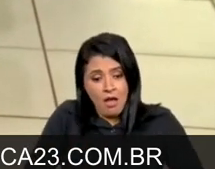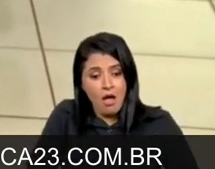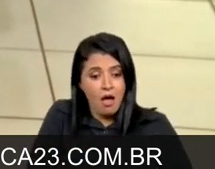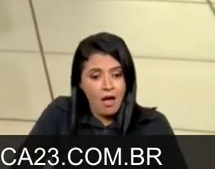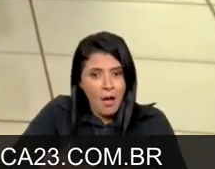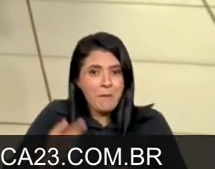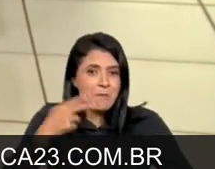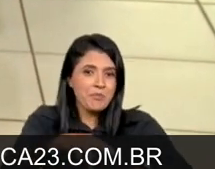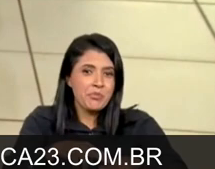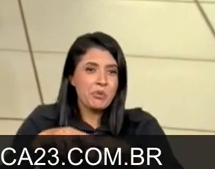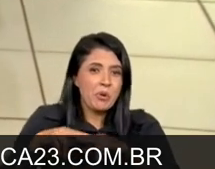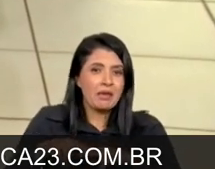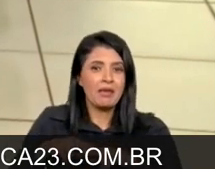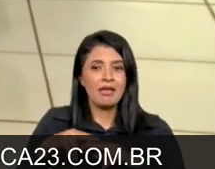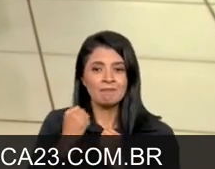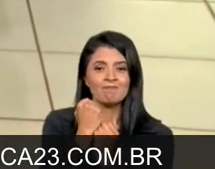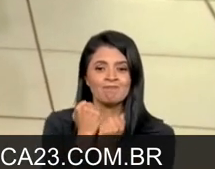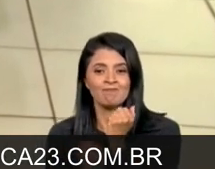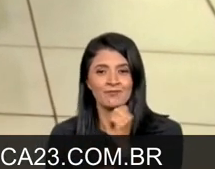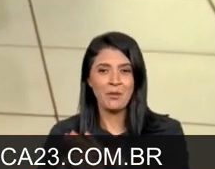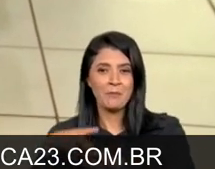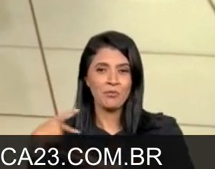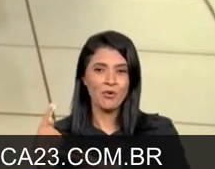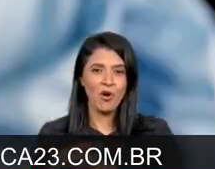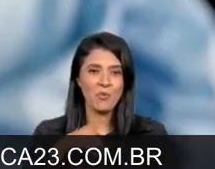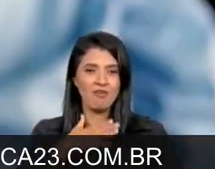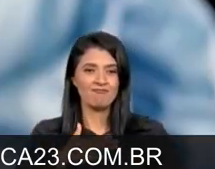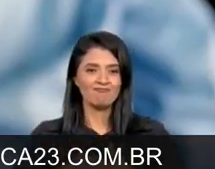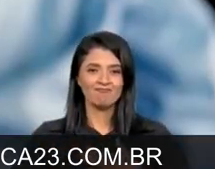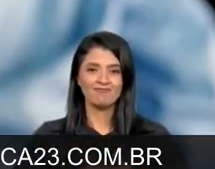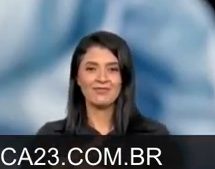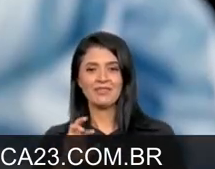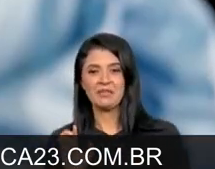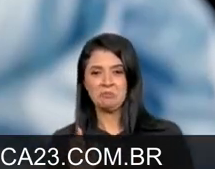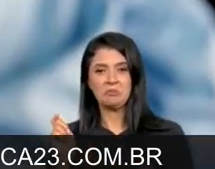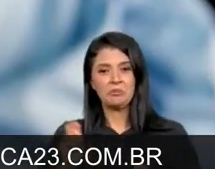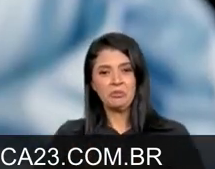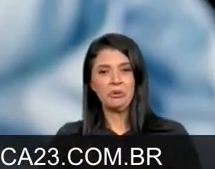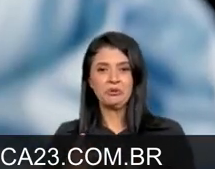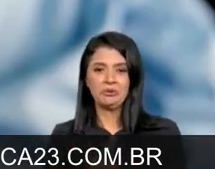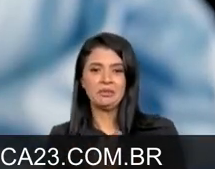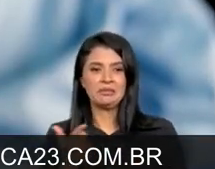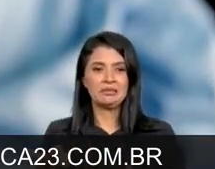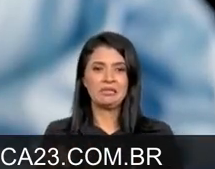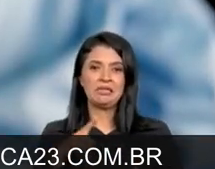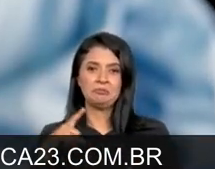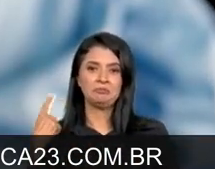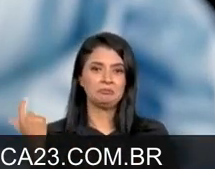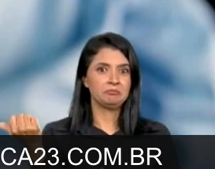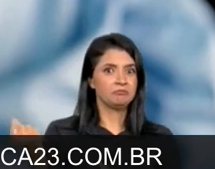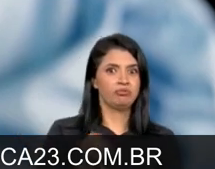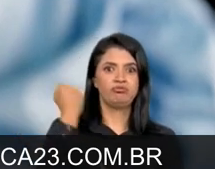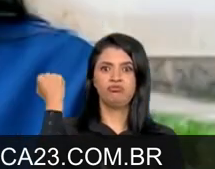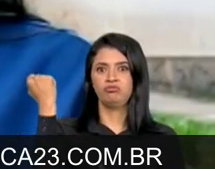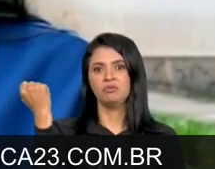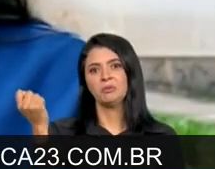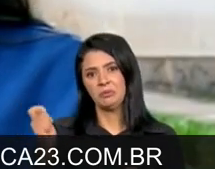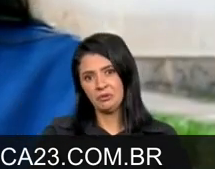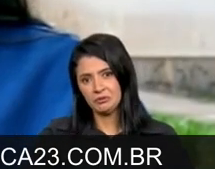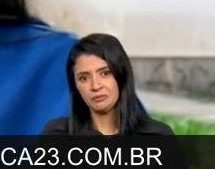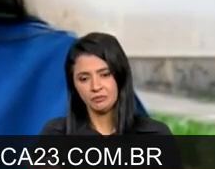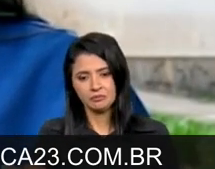às condições fisiológicas próprias da gravidez, que podem favorecer o surgimento de quadros ainda mais graves.